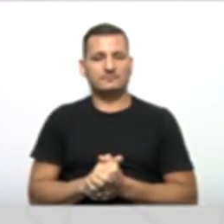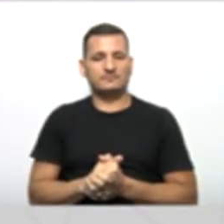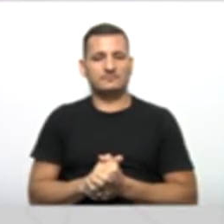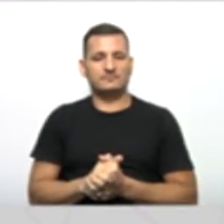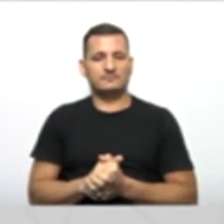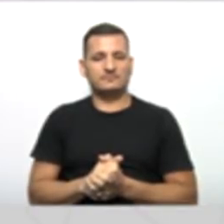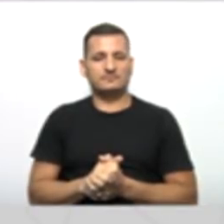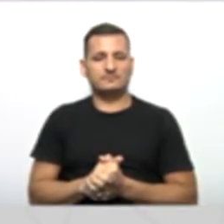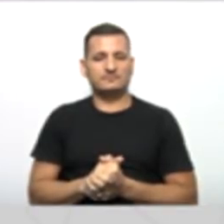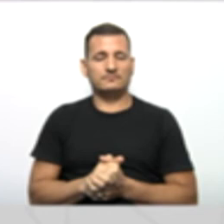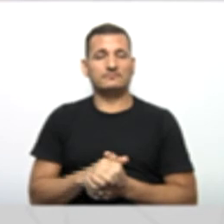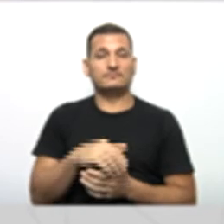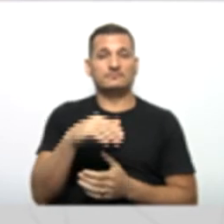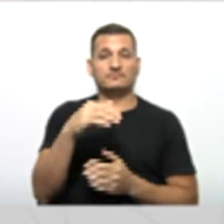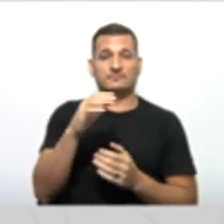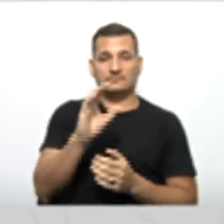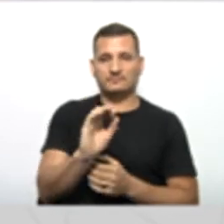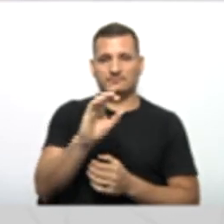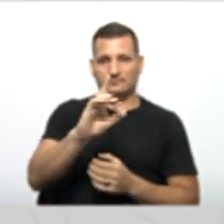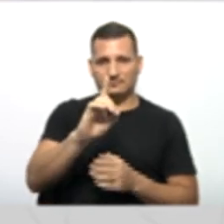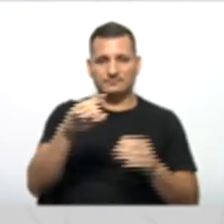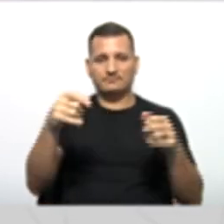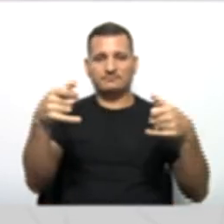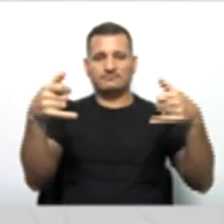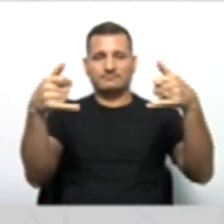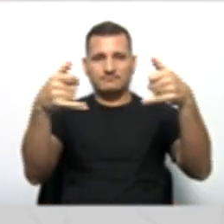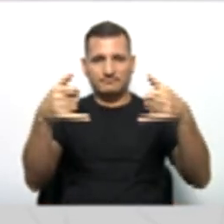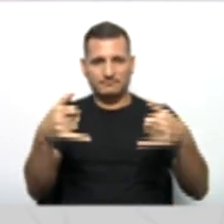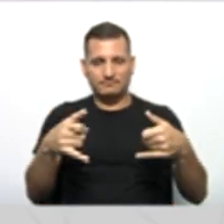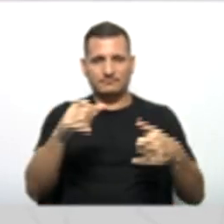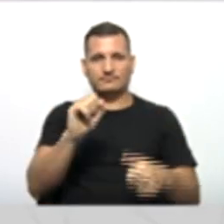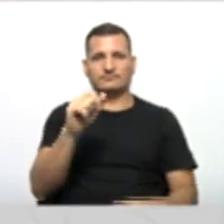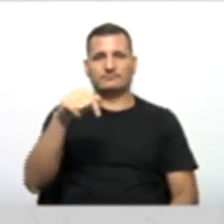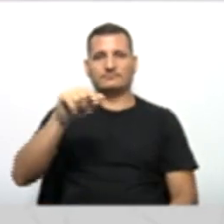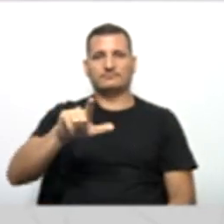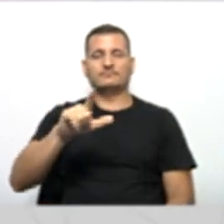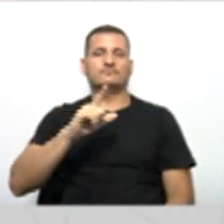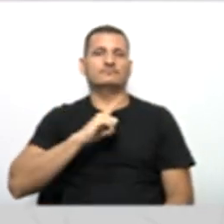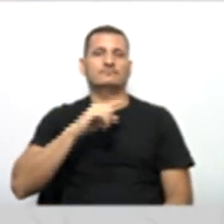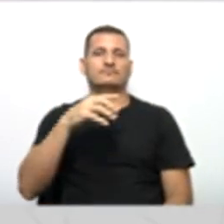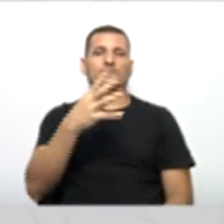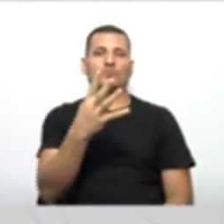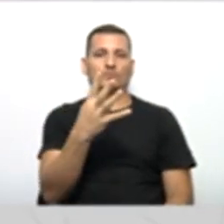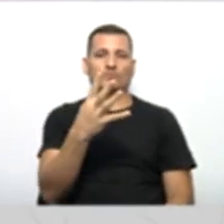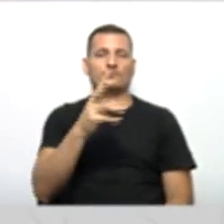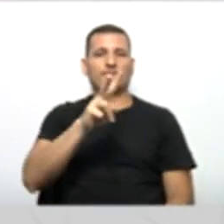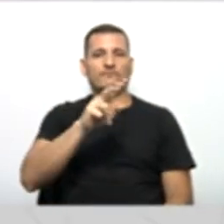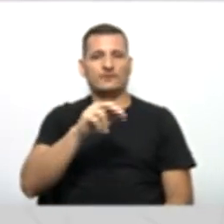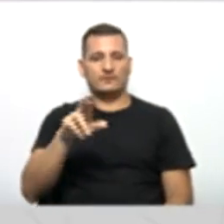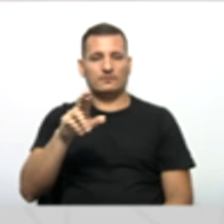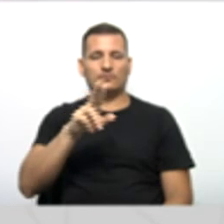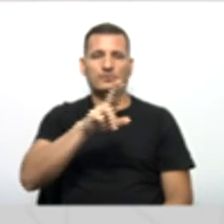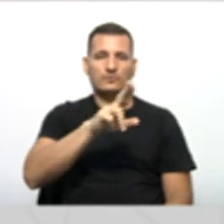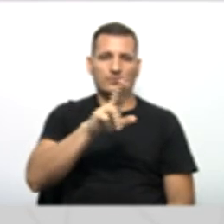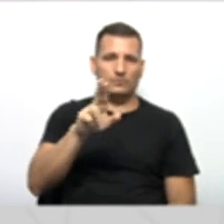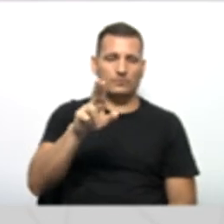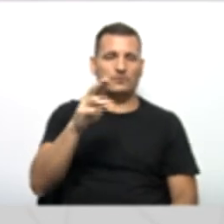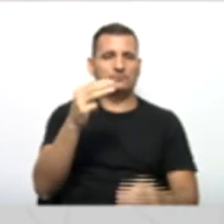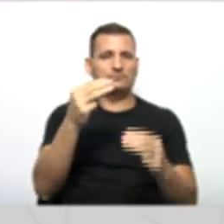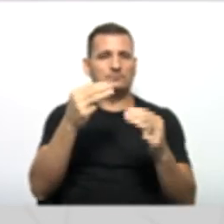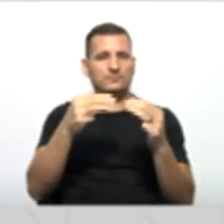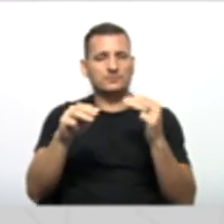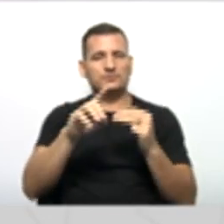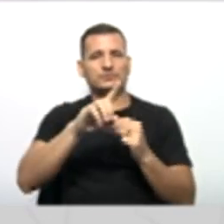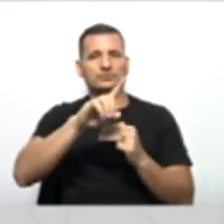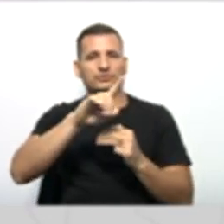o nosso código esse código sql ele possui quatro variáveis nome mensagem data de envio e